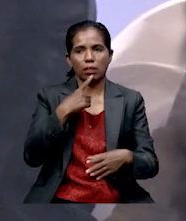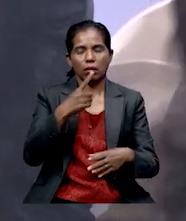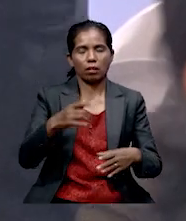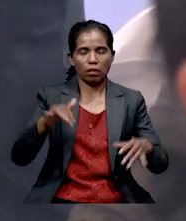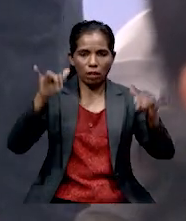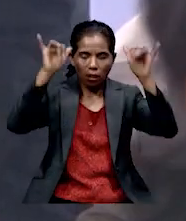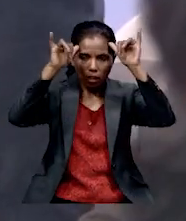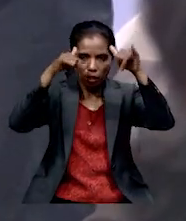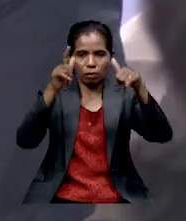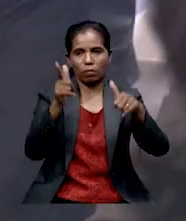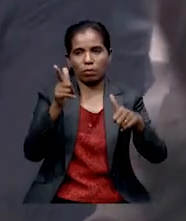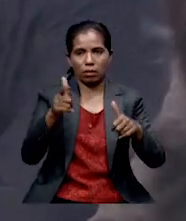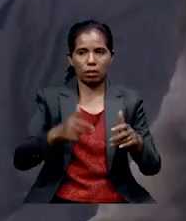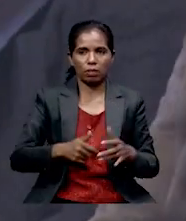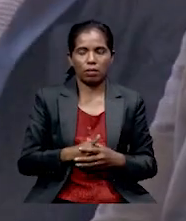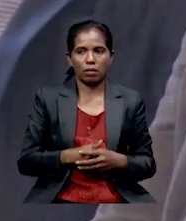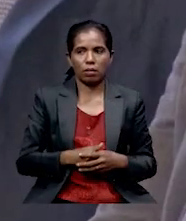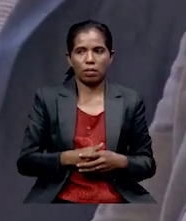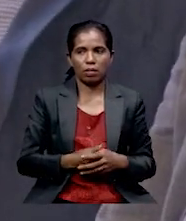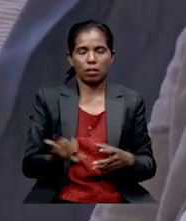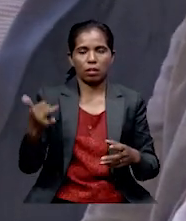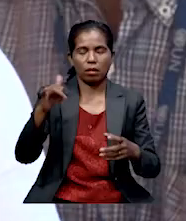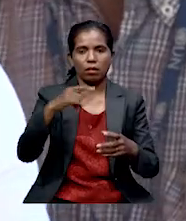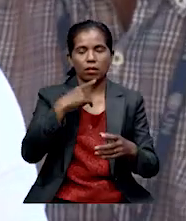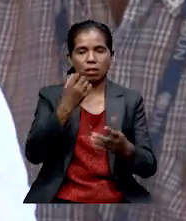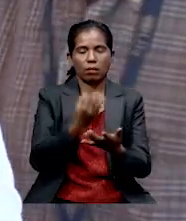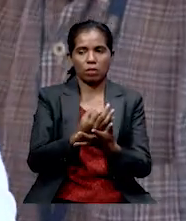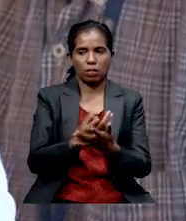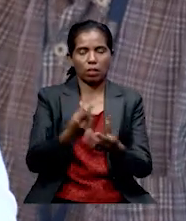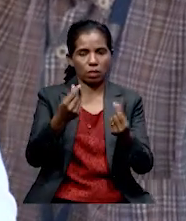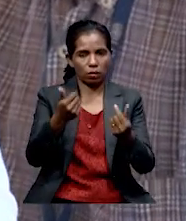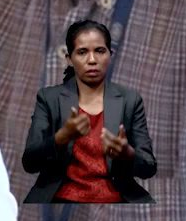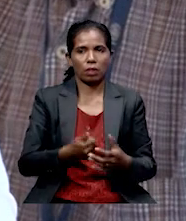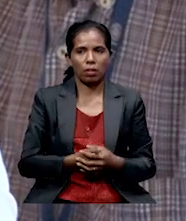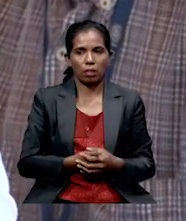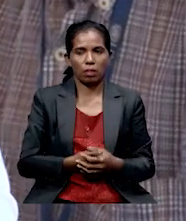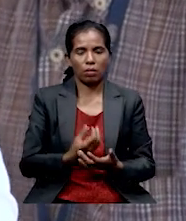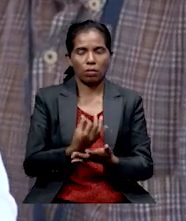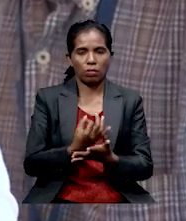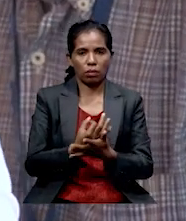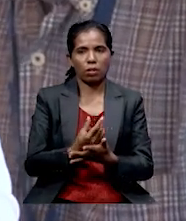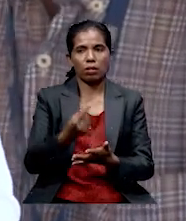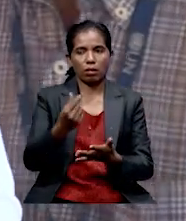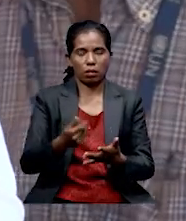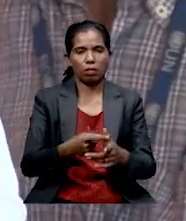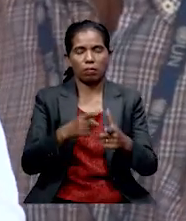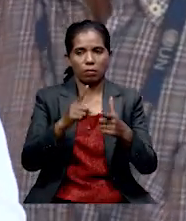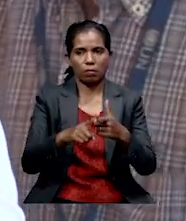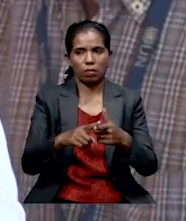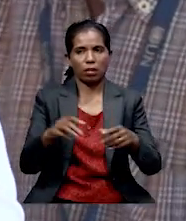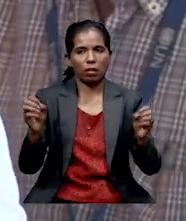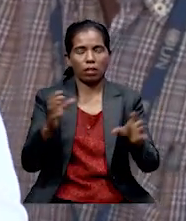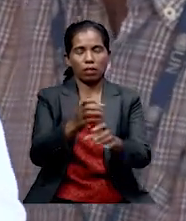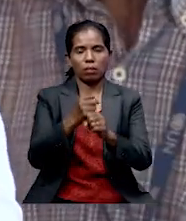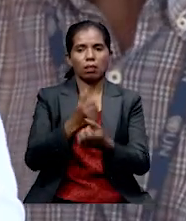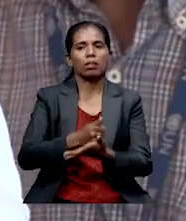rua nulo. Nem significa o San Ituan, o San Ruma, depois bela lá cima ajuda a